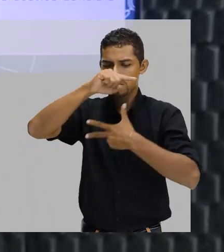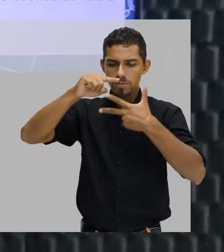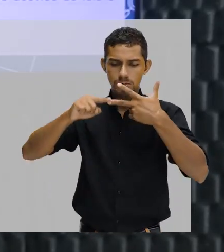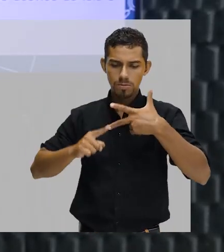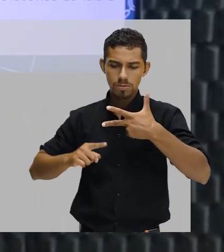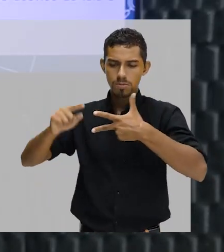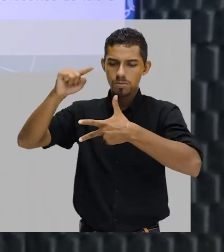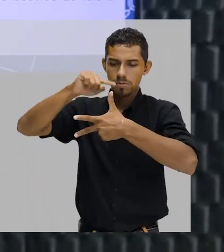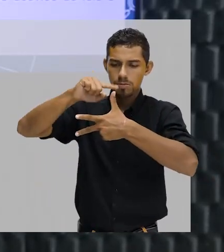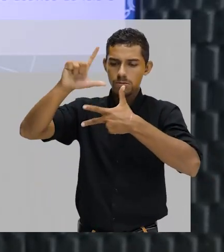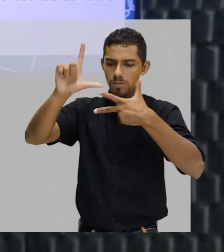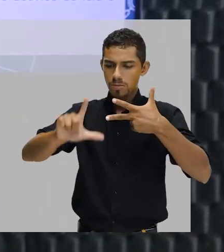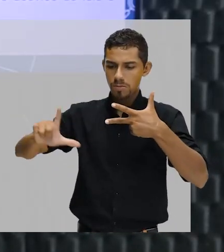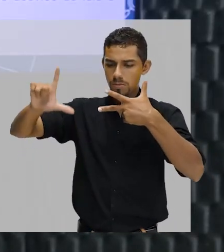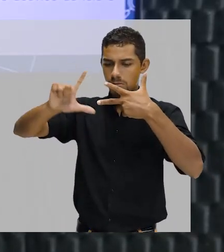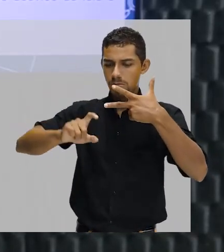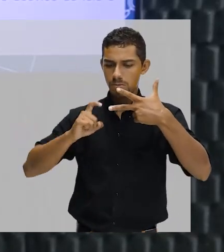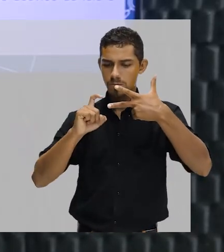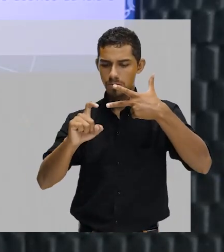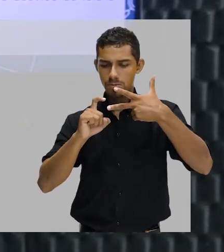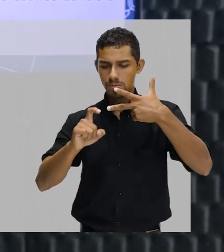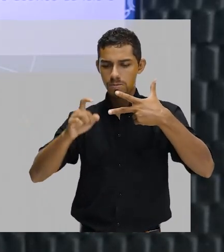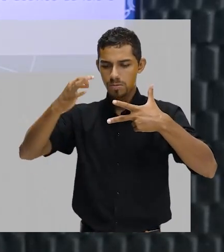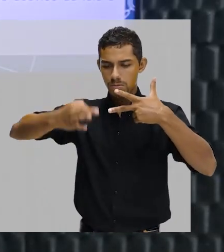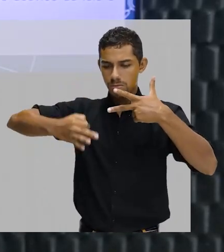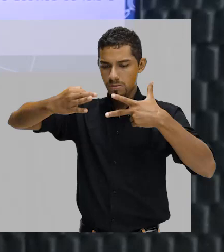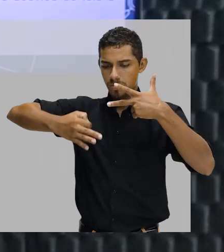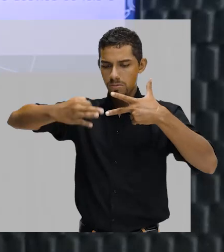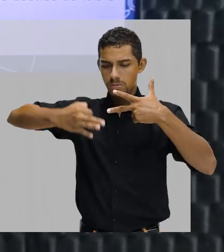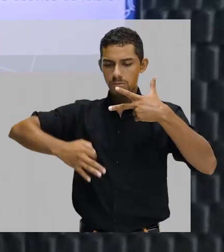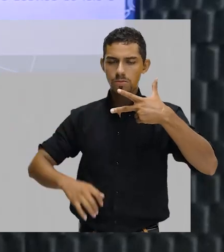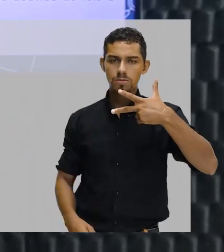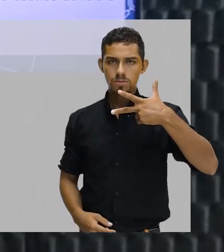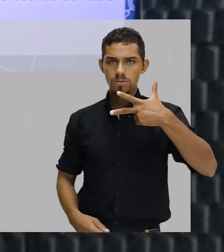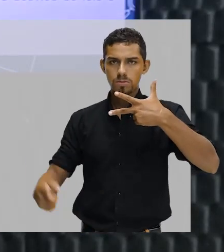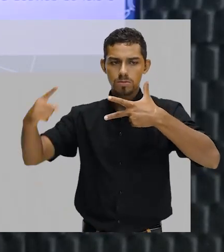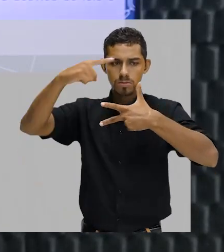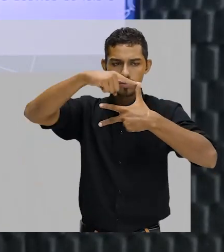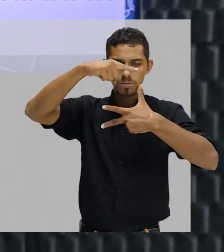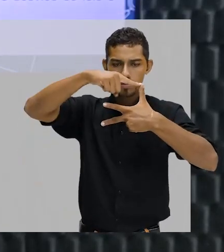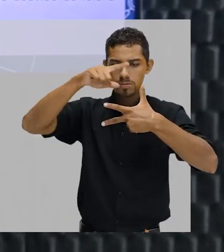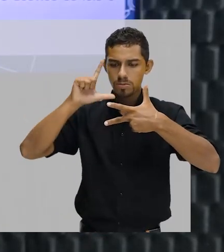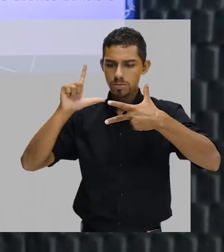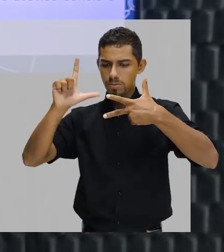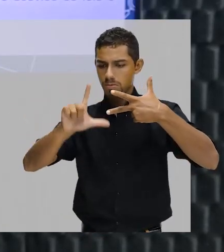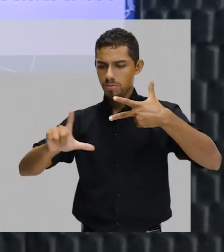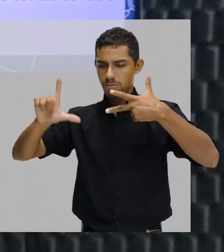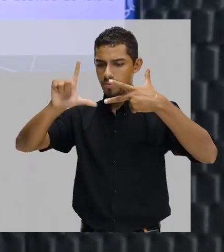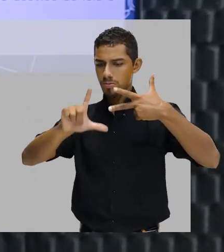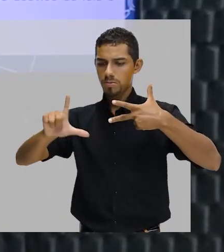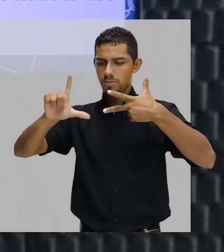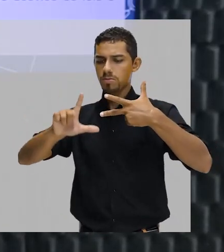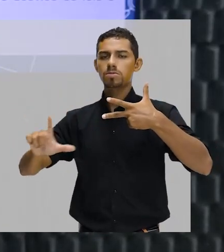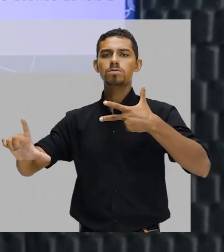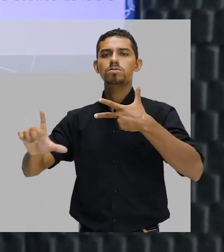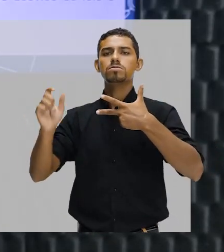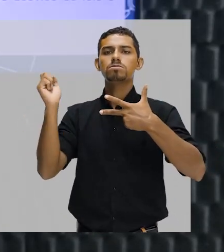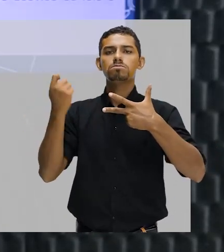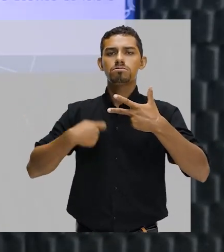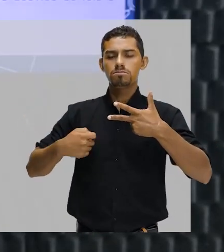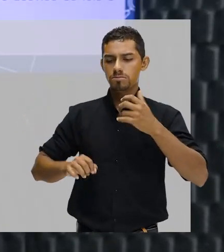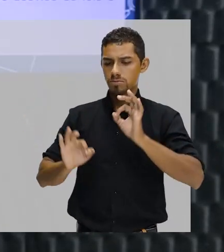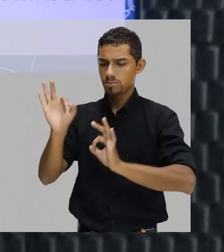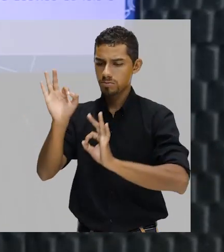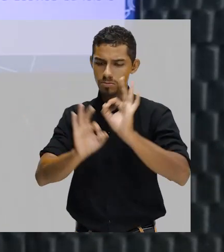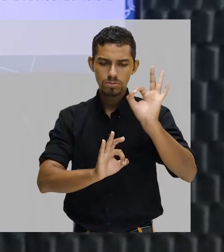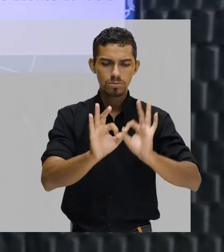O legislativo, o executivo e o judiciário. O poder legislativo é aquele que tem o papel de elaborar as leis.